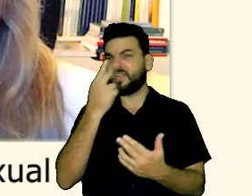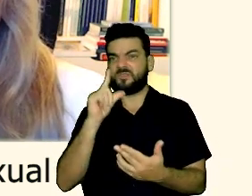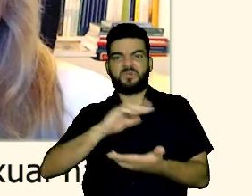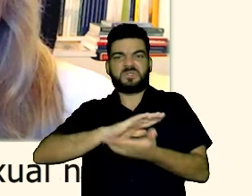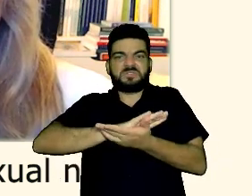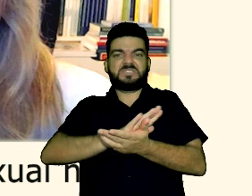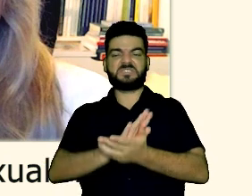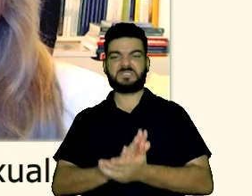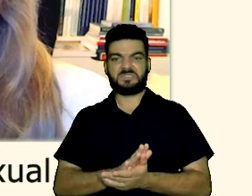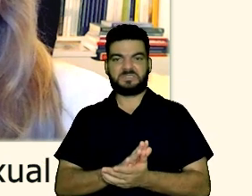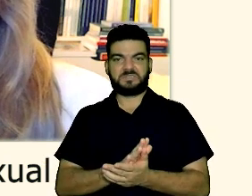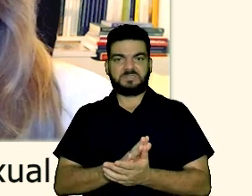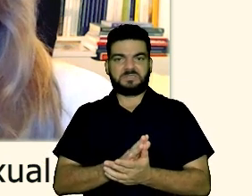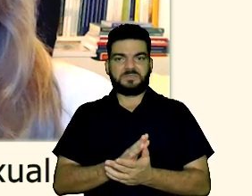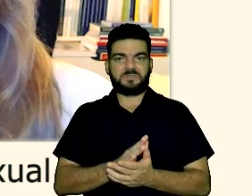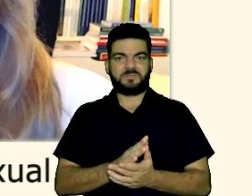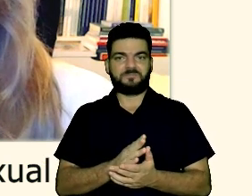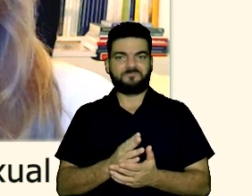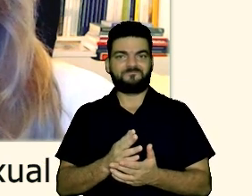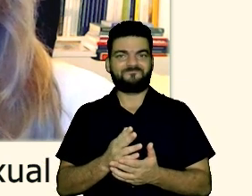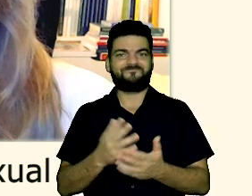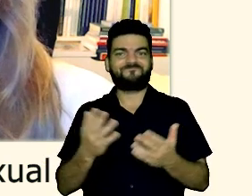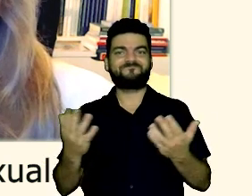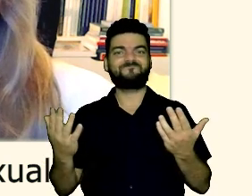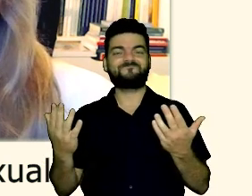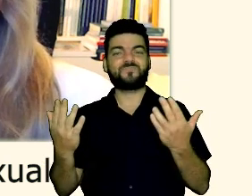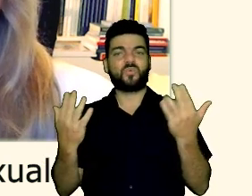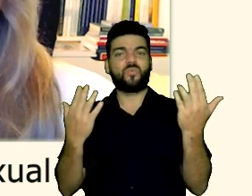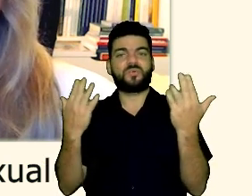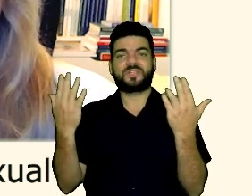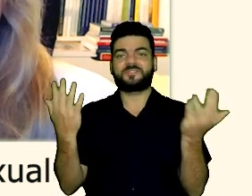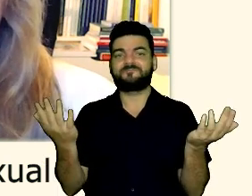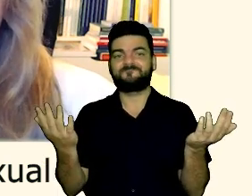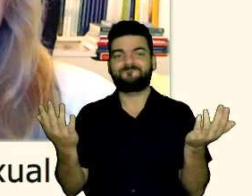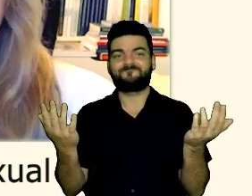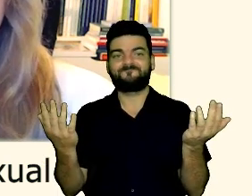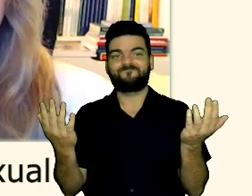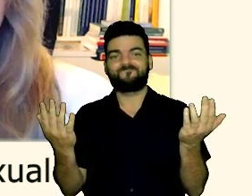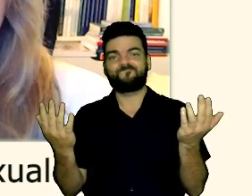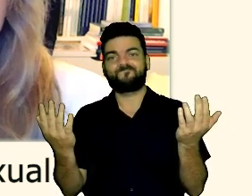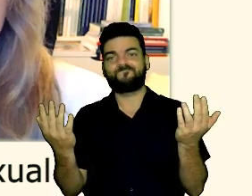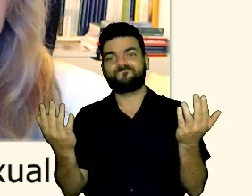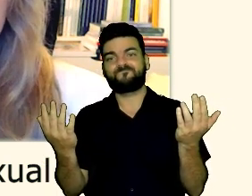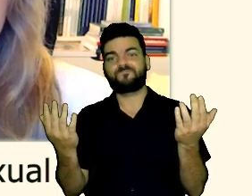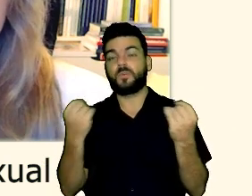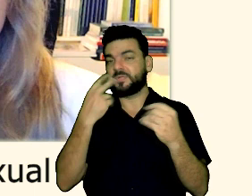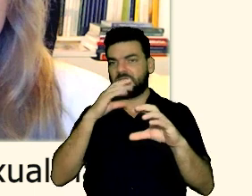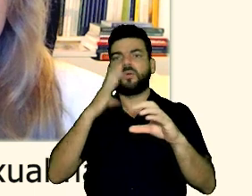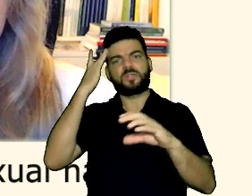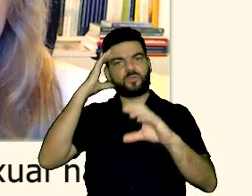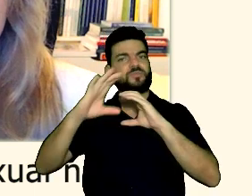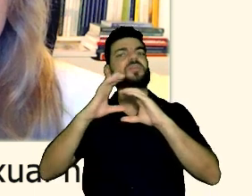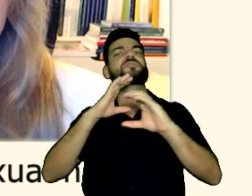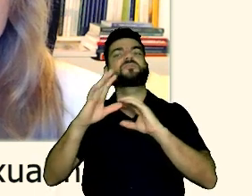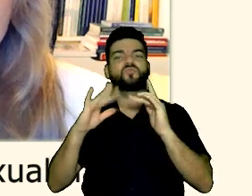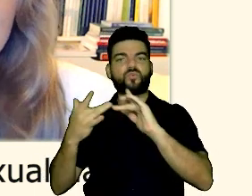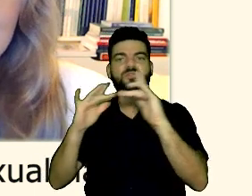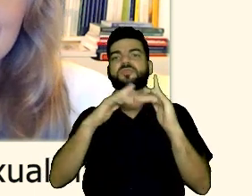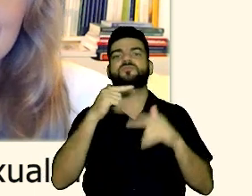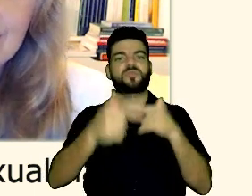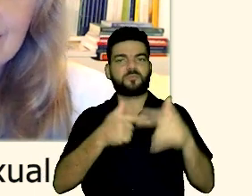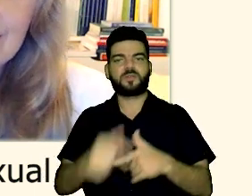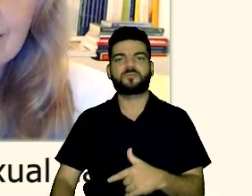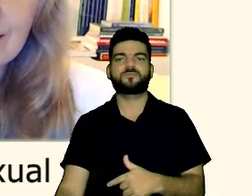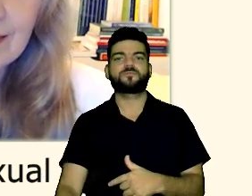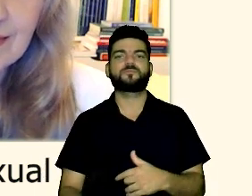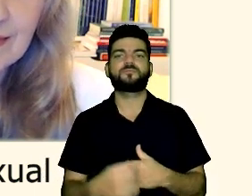problemas relacionados à comunicação nas relações de trabalho. A gente sabe que as organizações, mesmo as privadas,